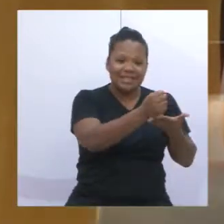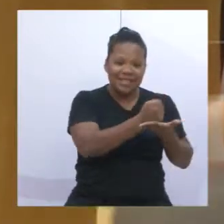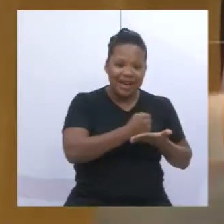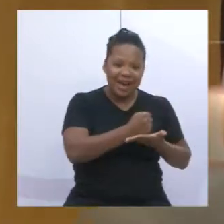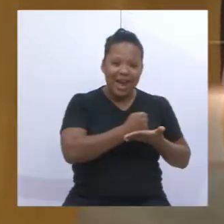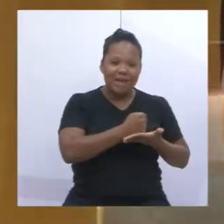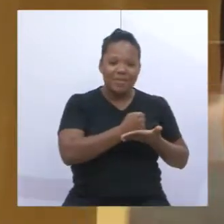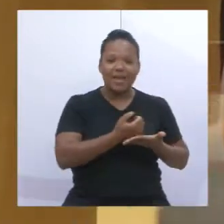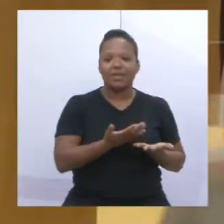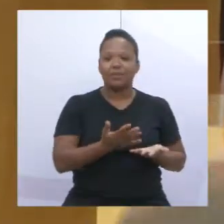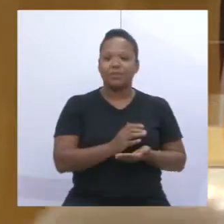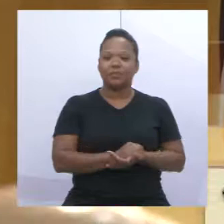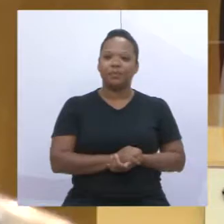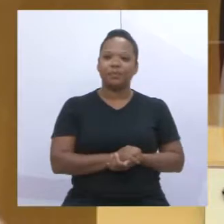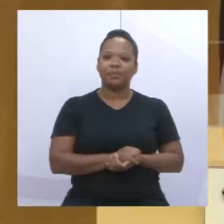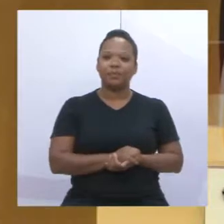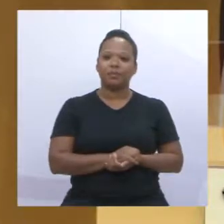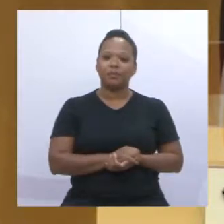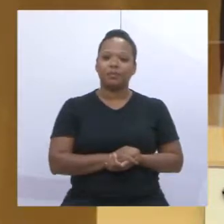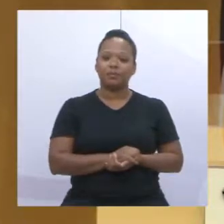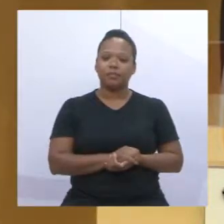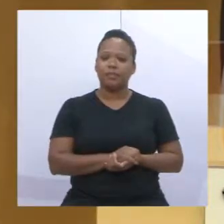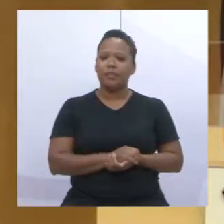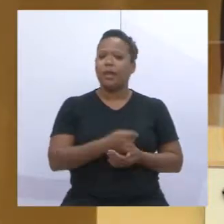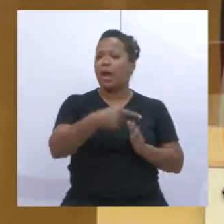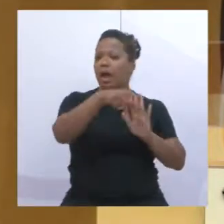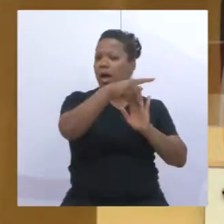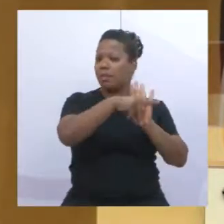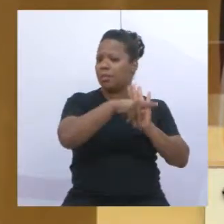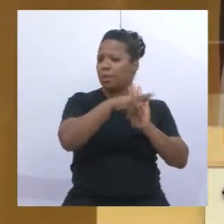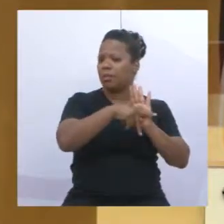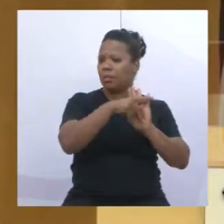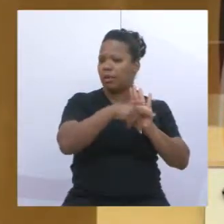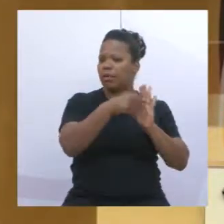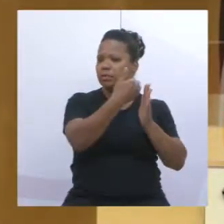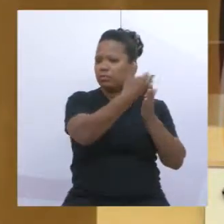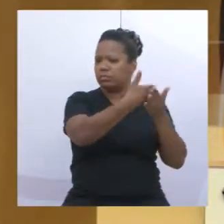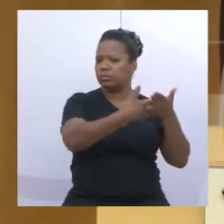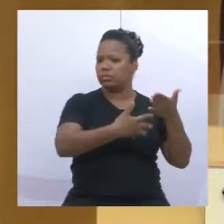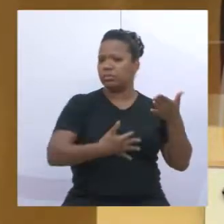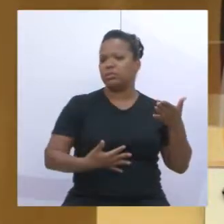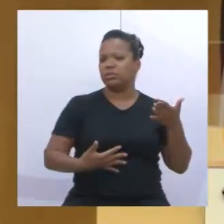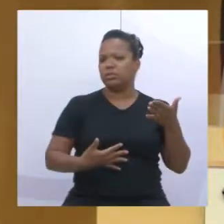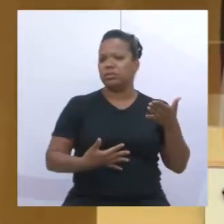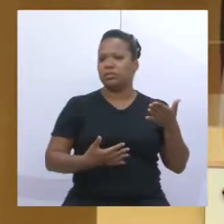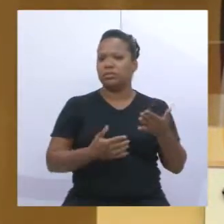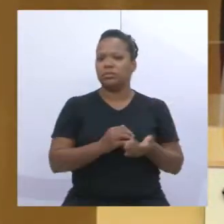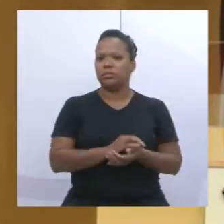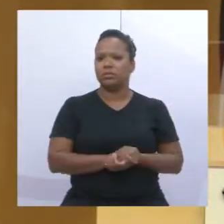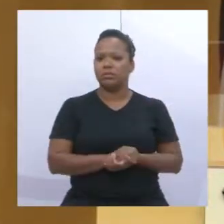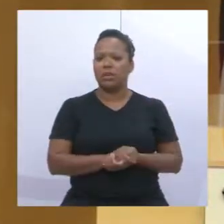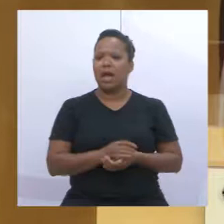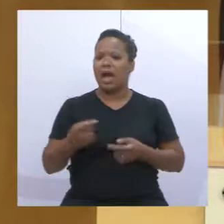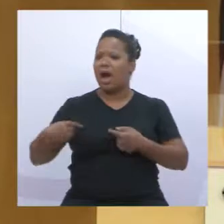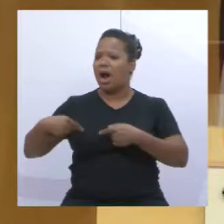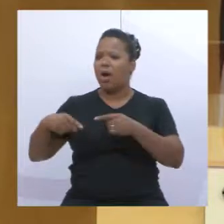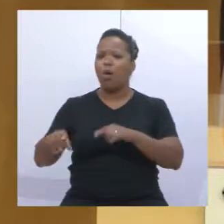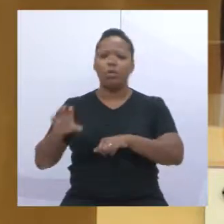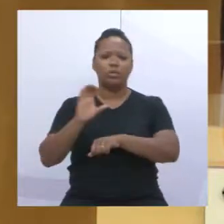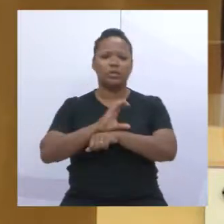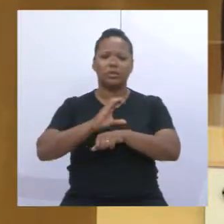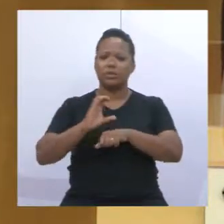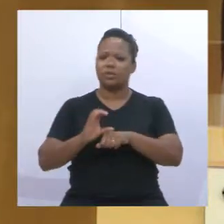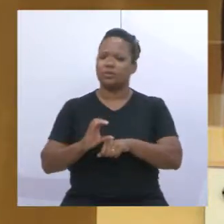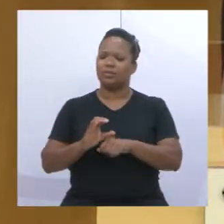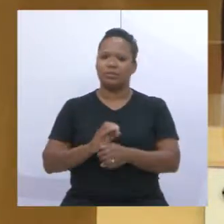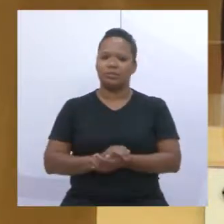Sistema Único de Saúde. E a proposta legislativa, na forma apresentada, contém vícios de inconstitucionalidade